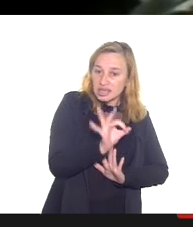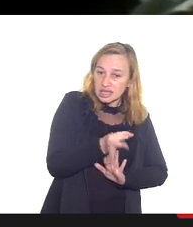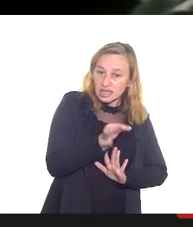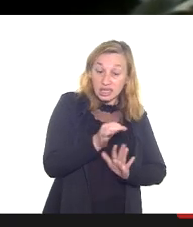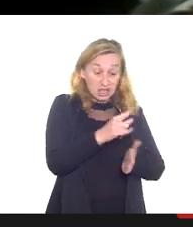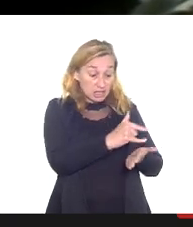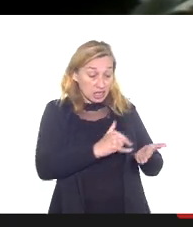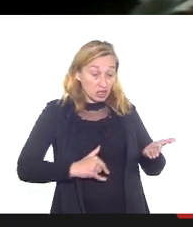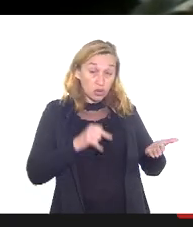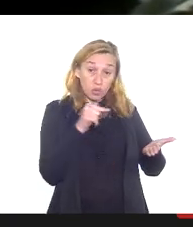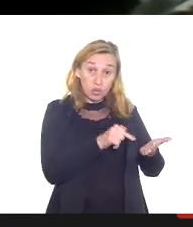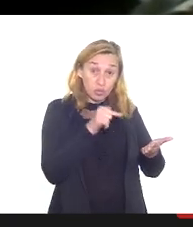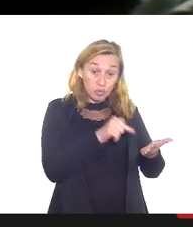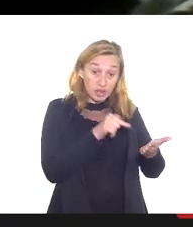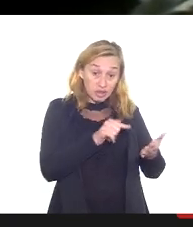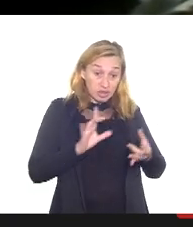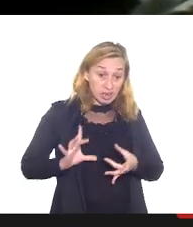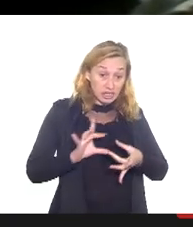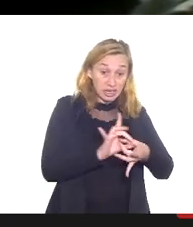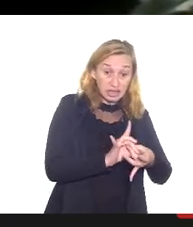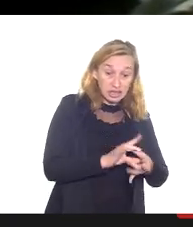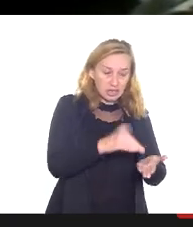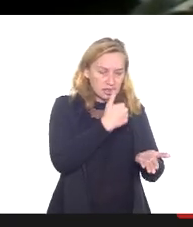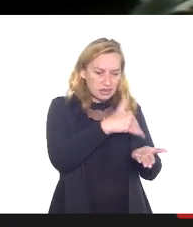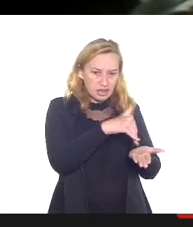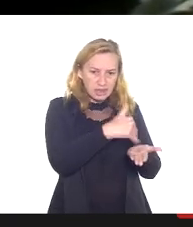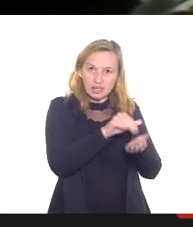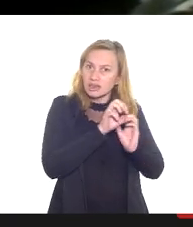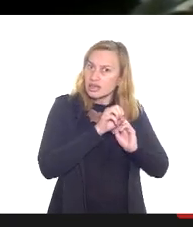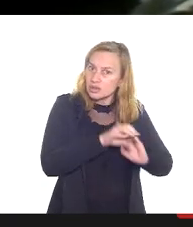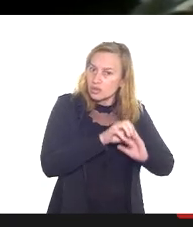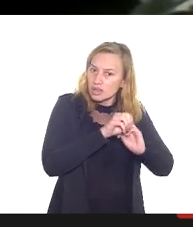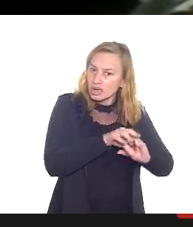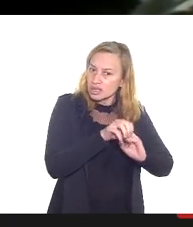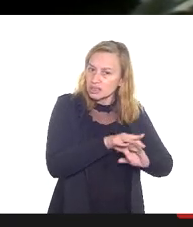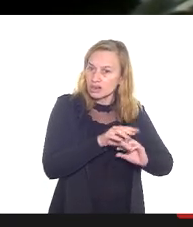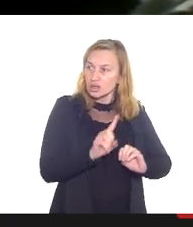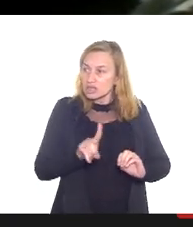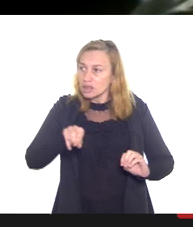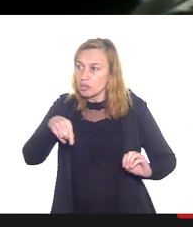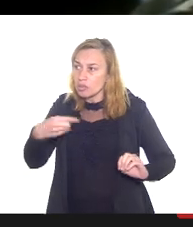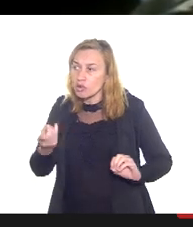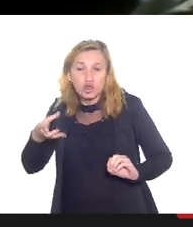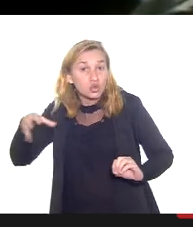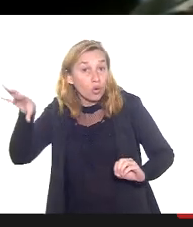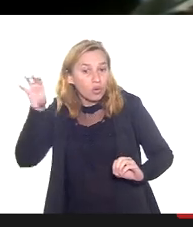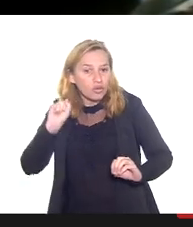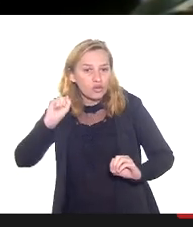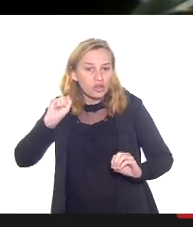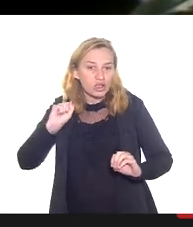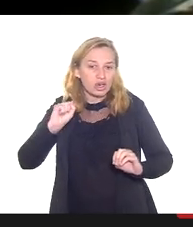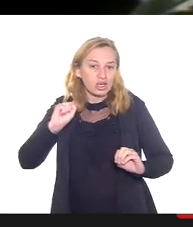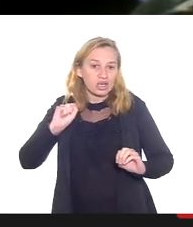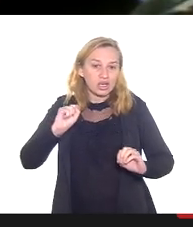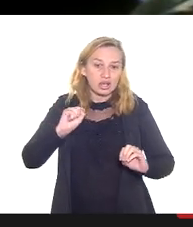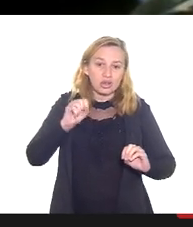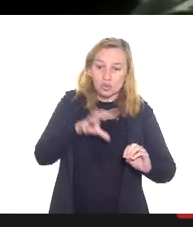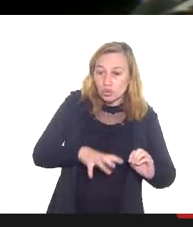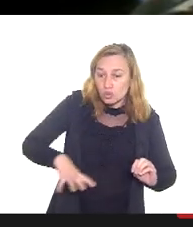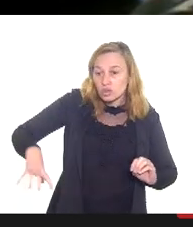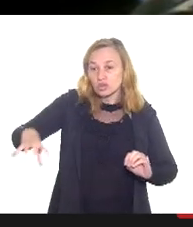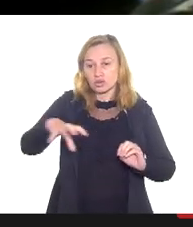deste documento por parte da Secretaria de Educação, após ouvir as